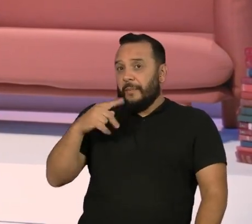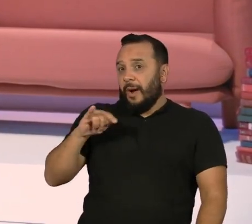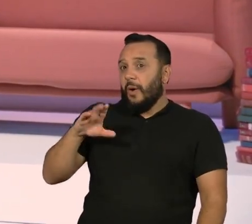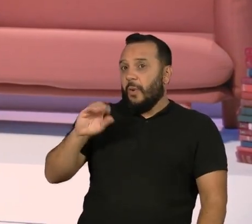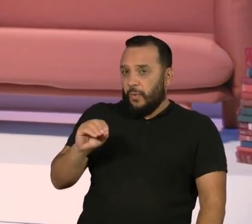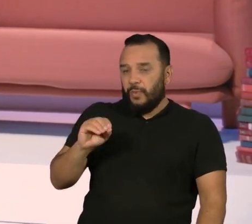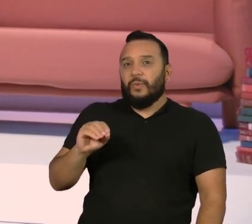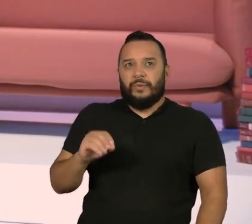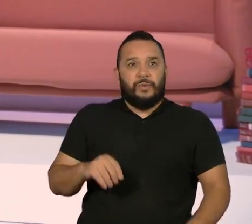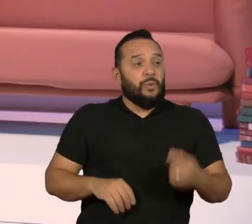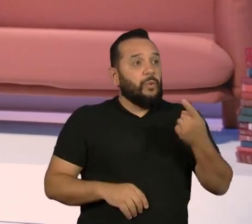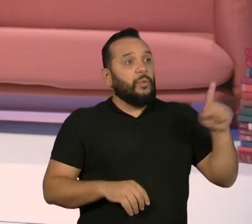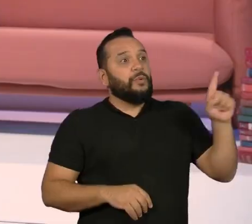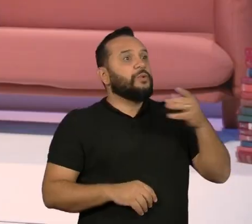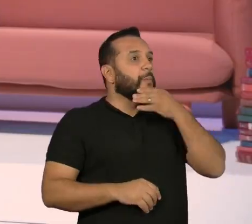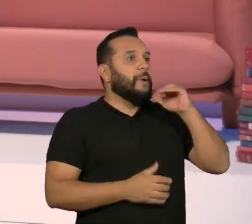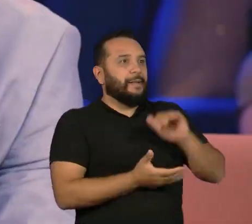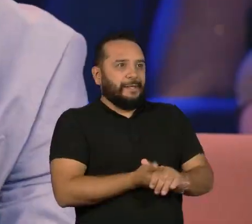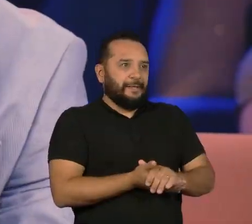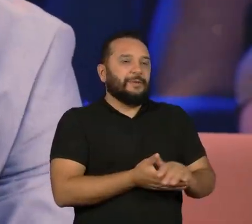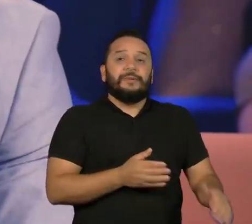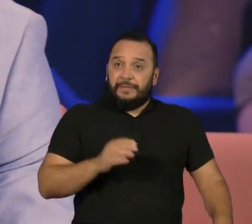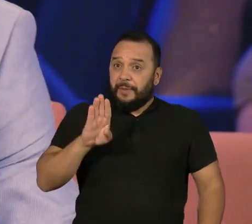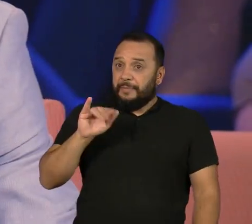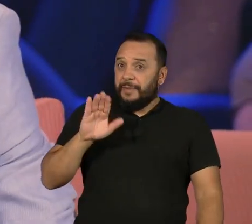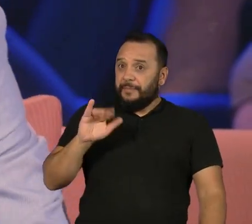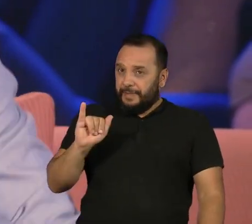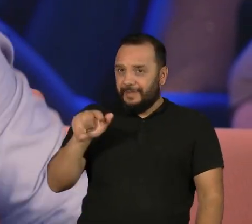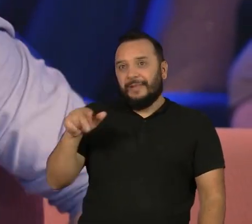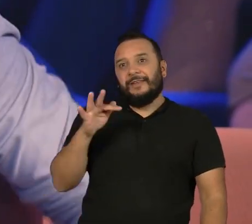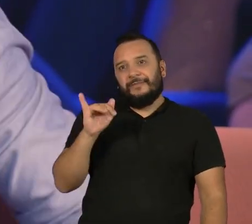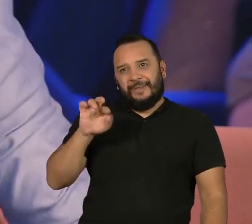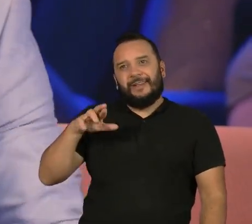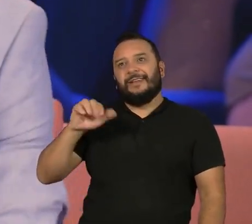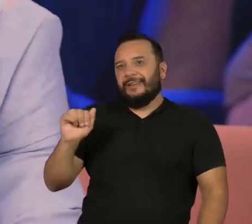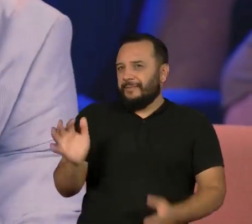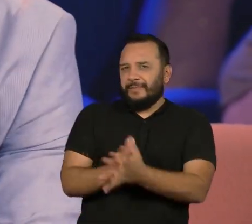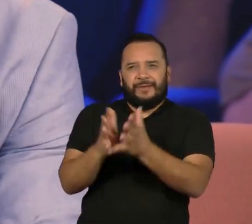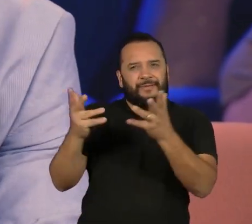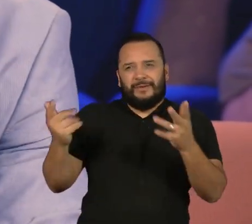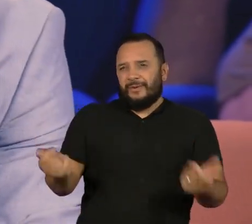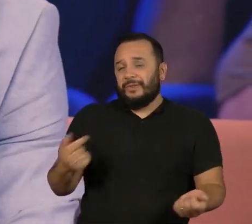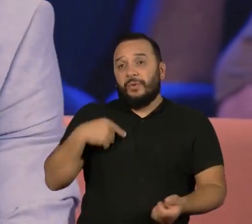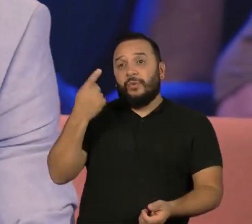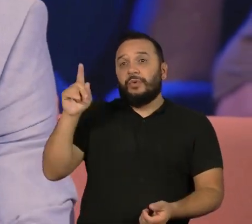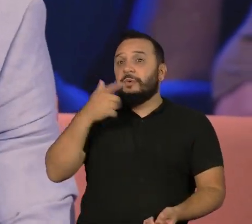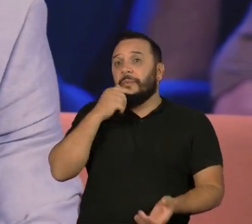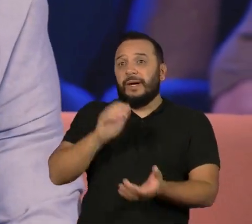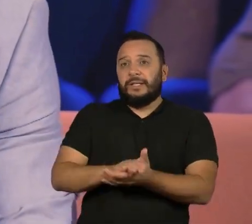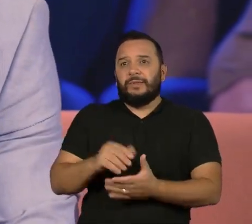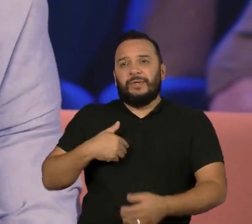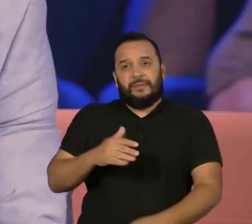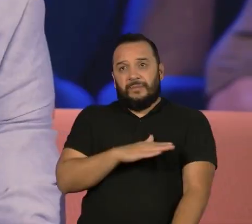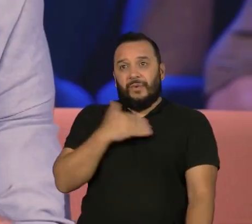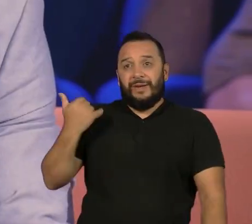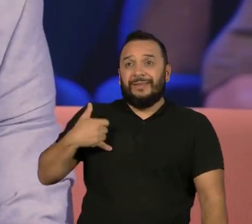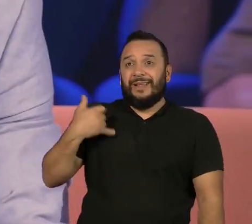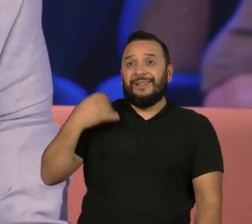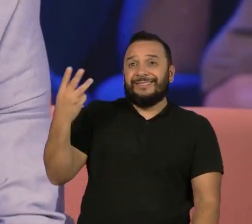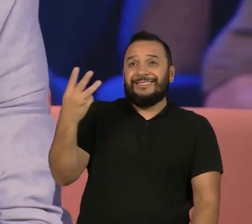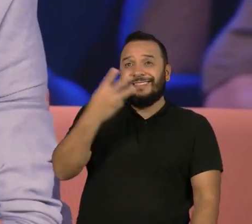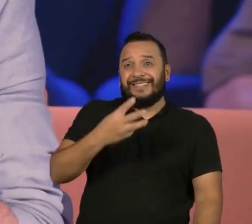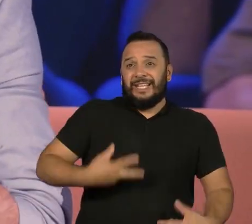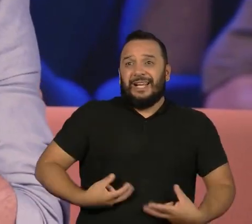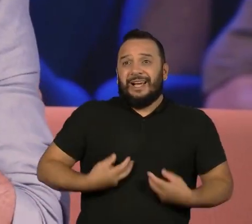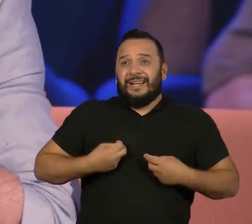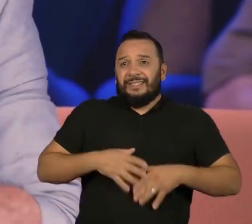dela. O último marido de Bibi Ferreira, nossa maravilhosa. Bibi Ferreira, maravilhosa. E um cara que morreu aos 33 anos com câncer